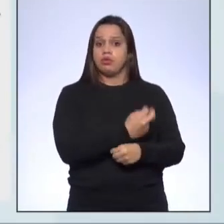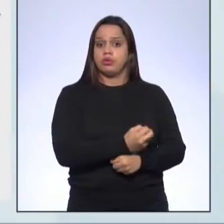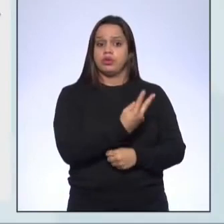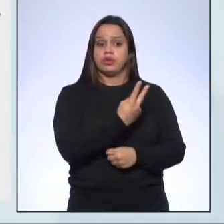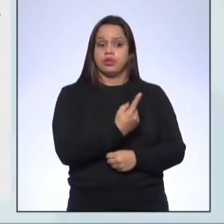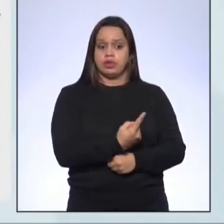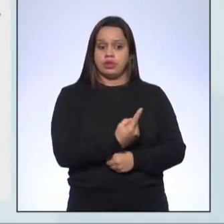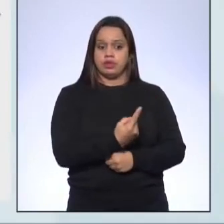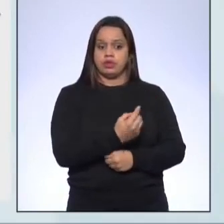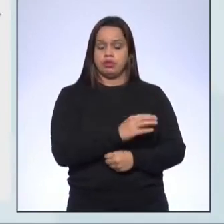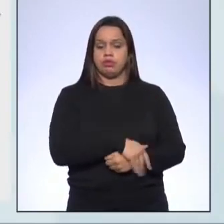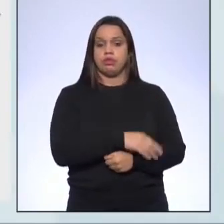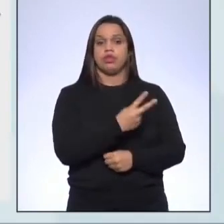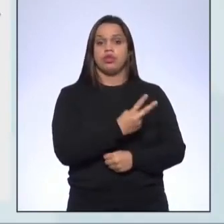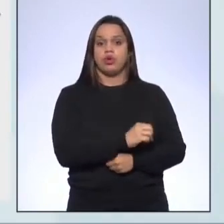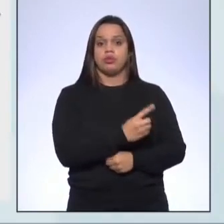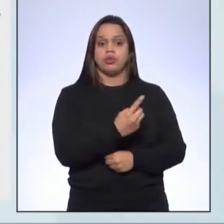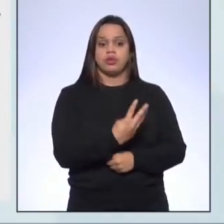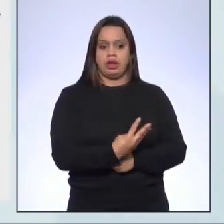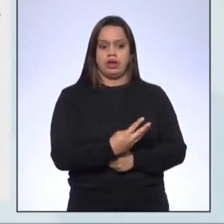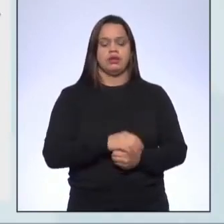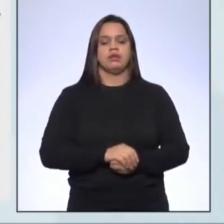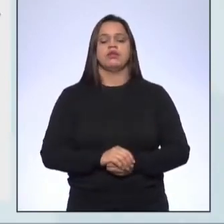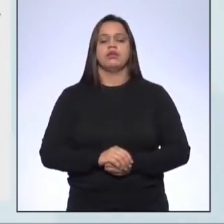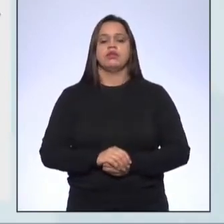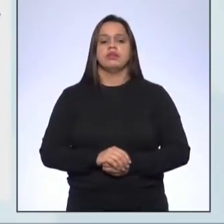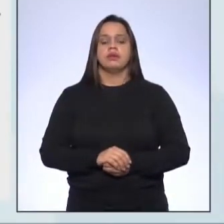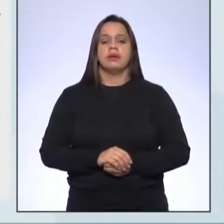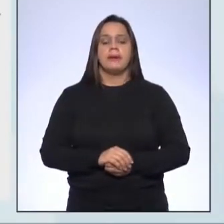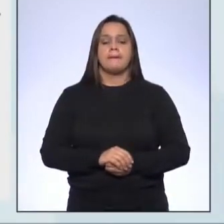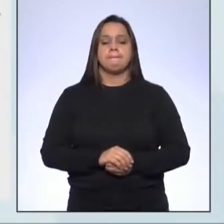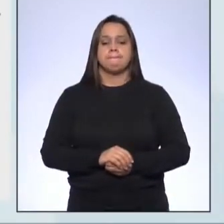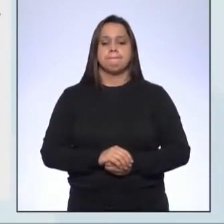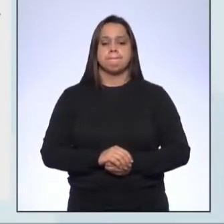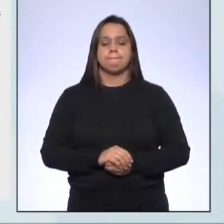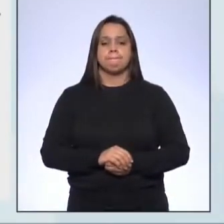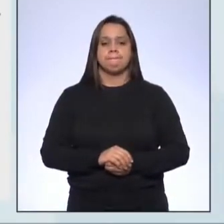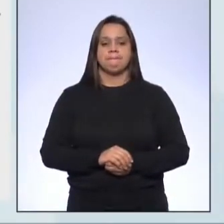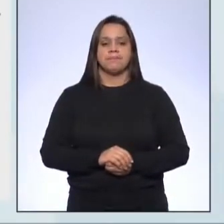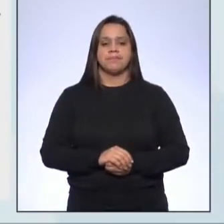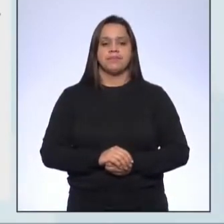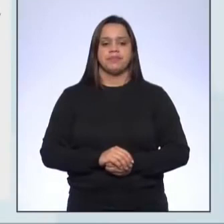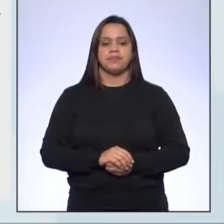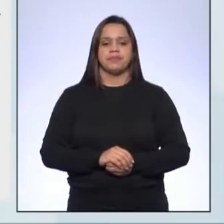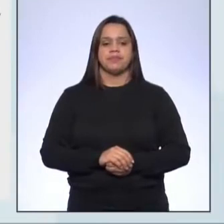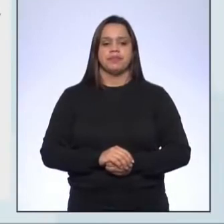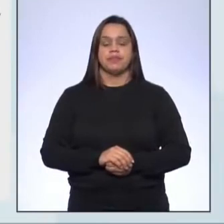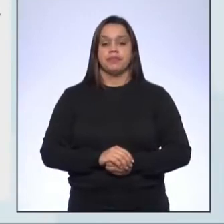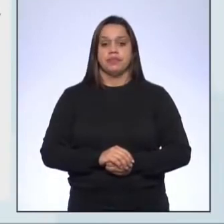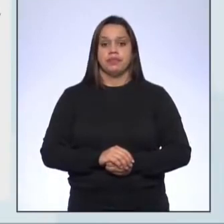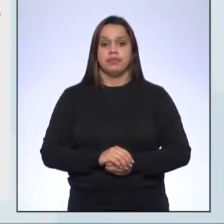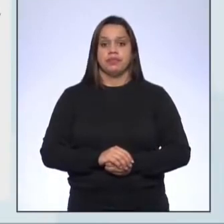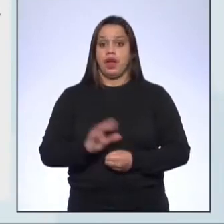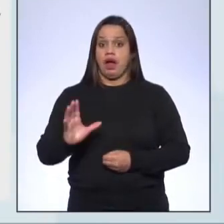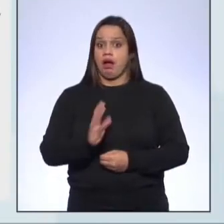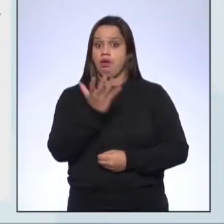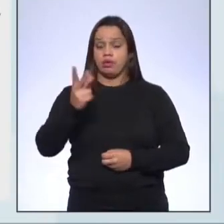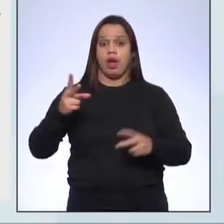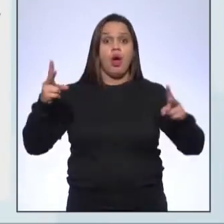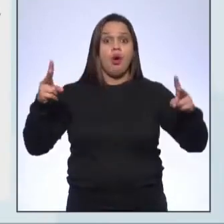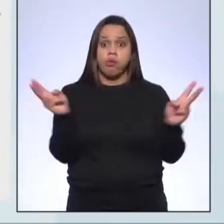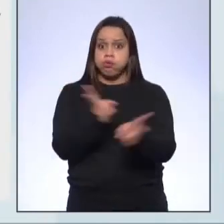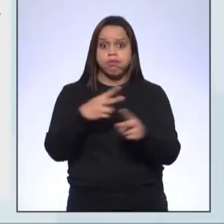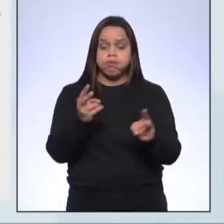and thunderstorms crossed New Zealand. The winds caused lots of damage. Um forte vento e uma